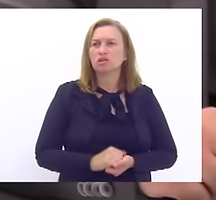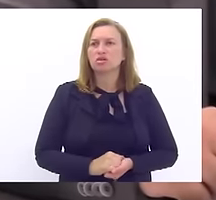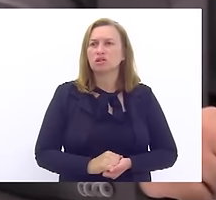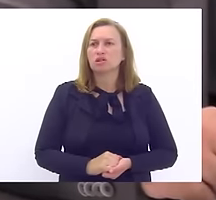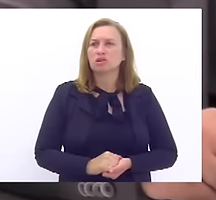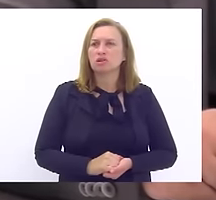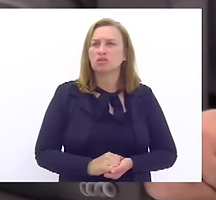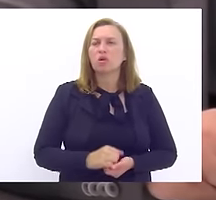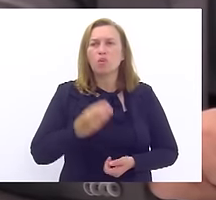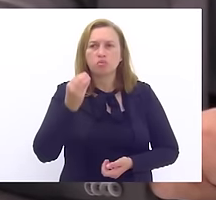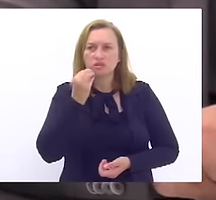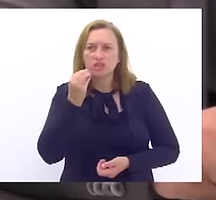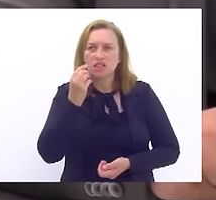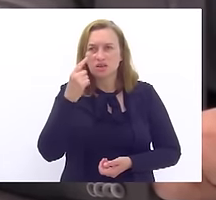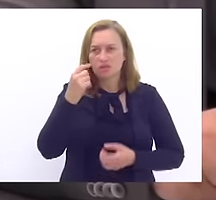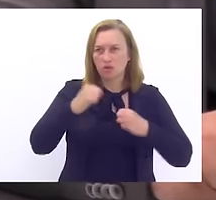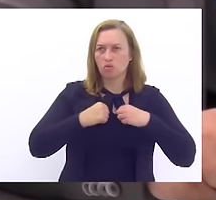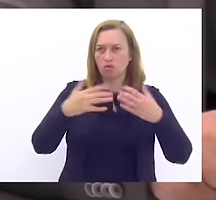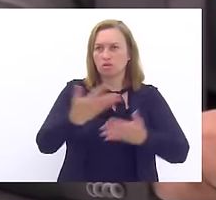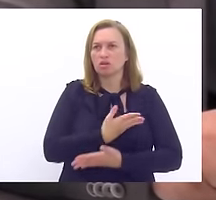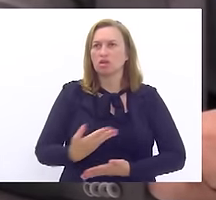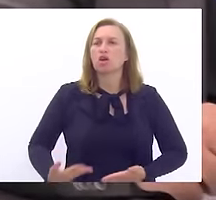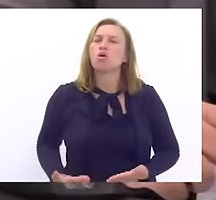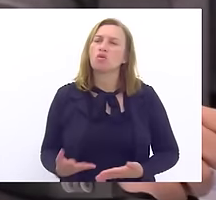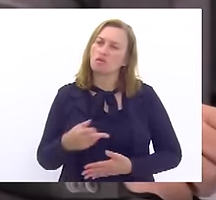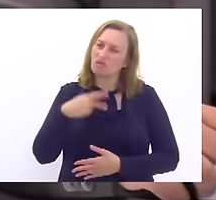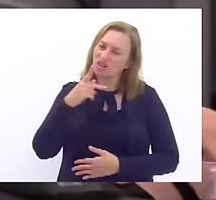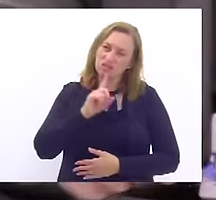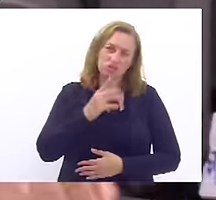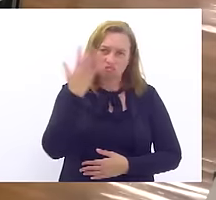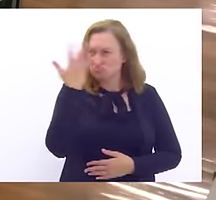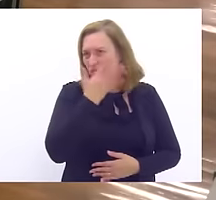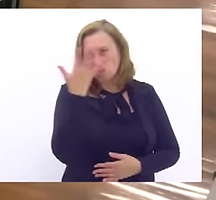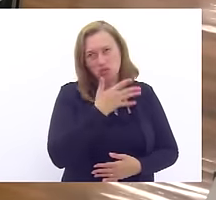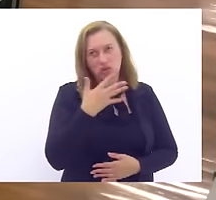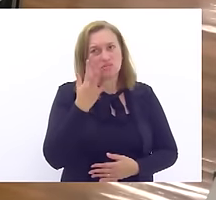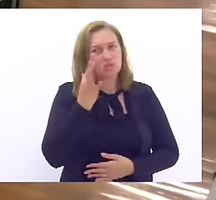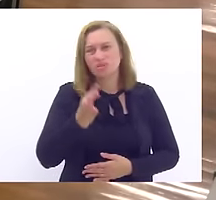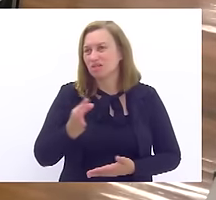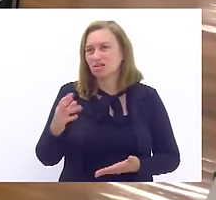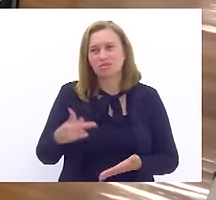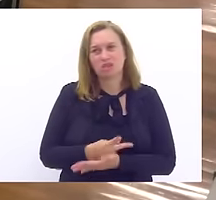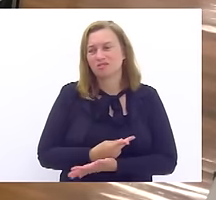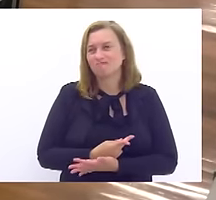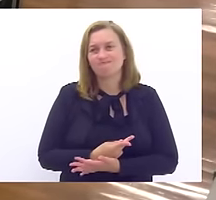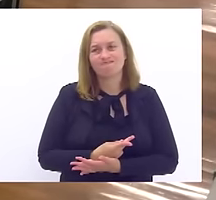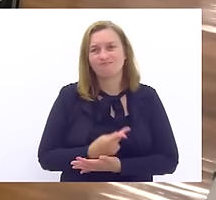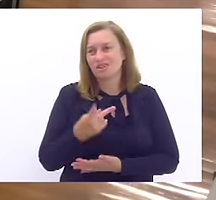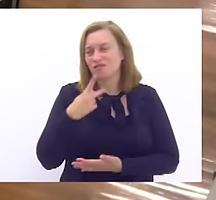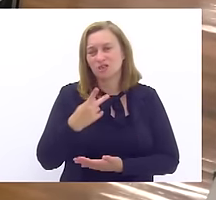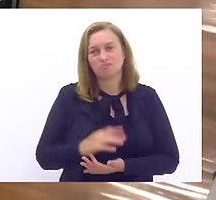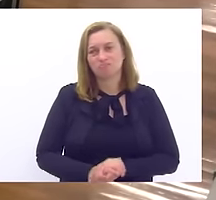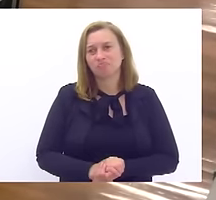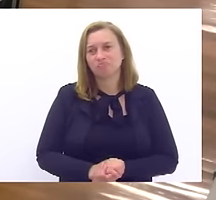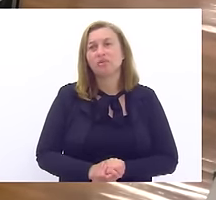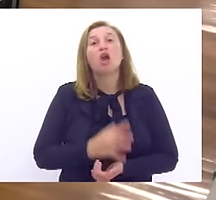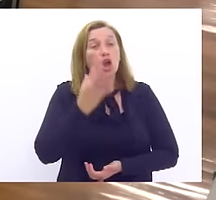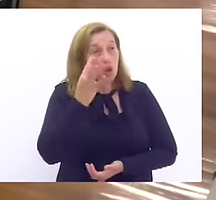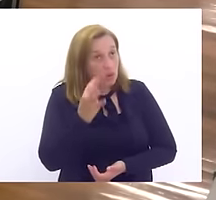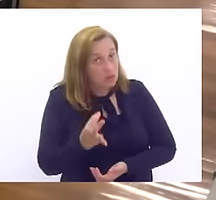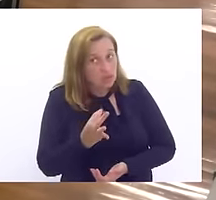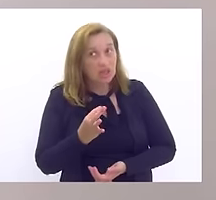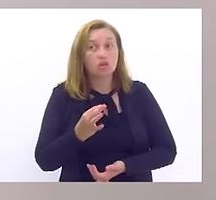de assistir audiência são quantos contratos não sabe o que tá falando não eu